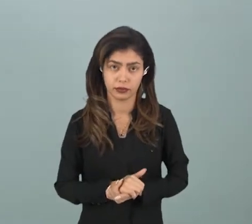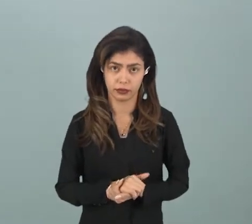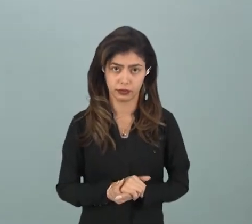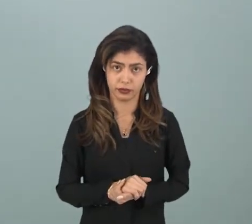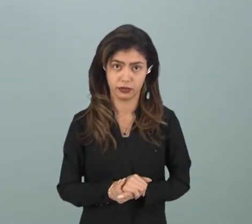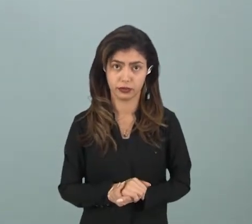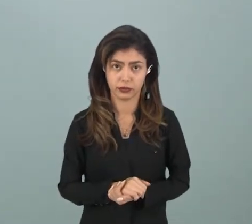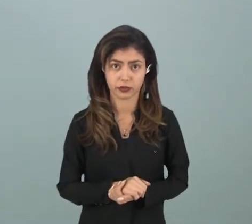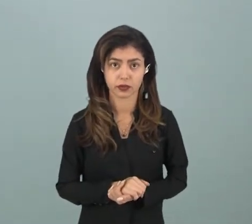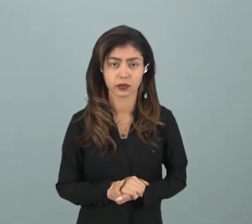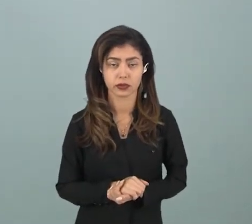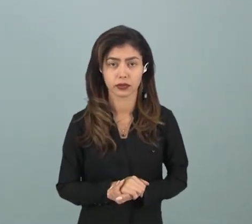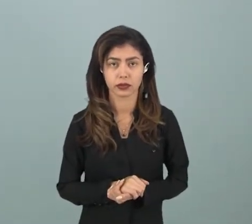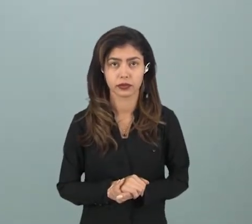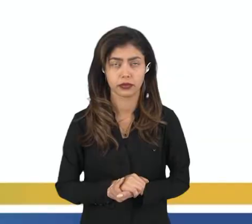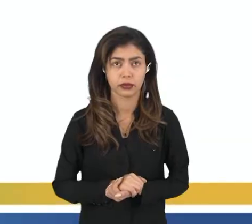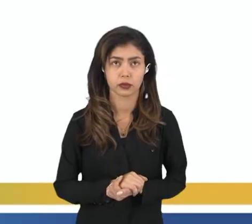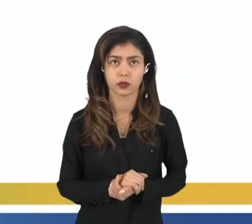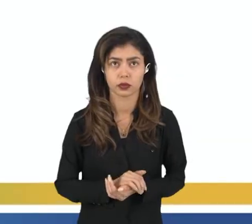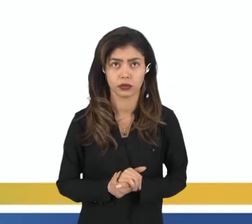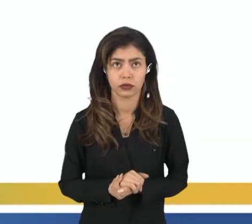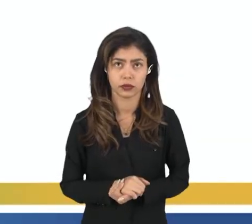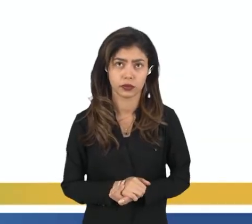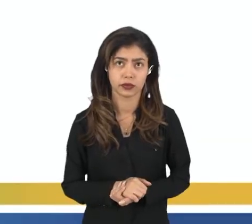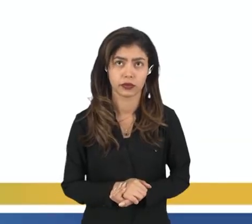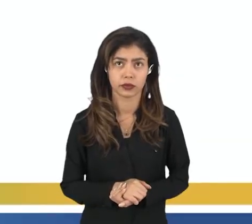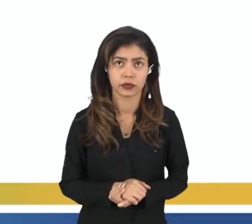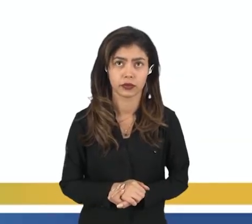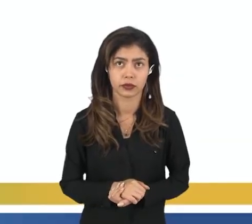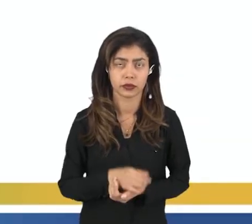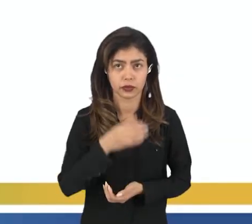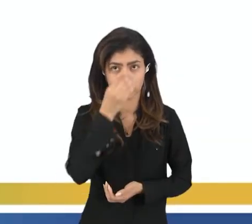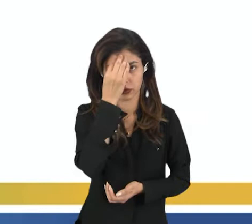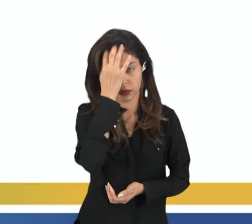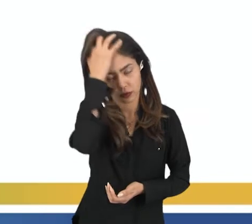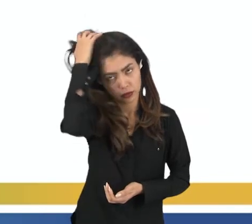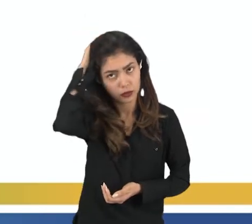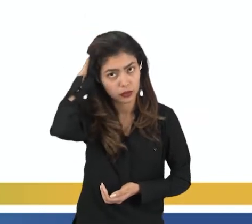o arvorismo agora em um vídeo. Vamos lá!